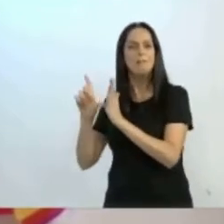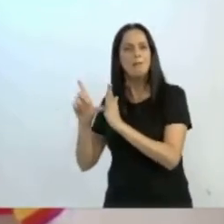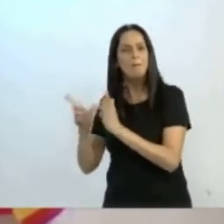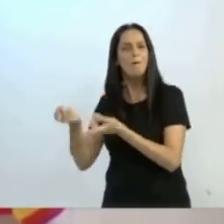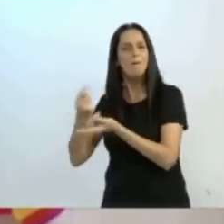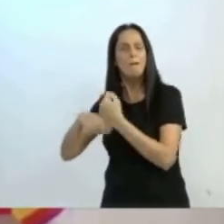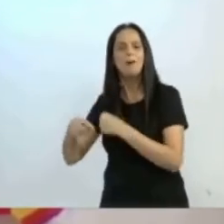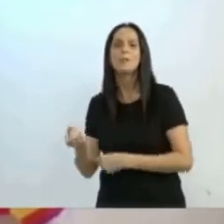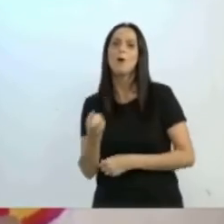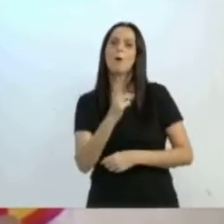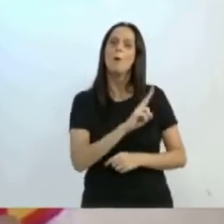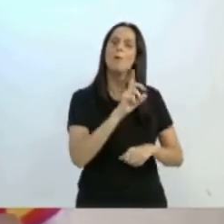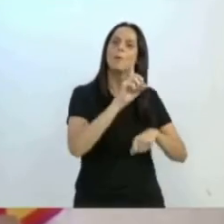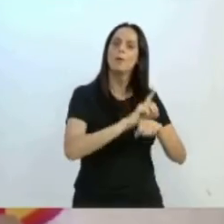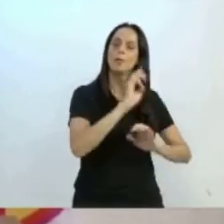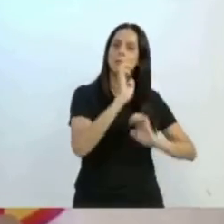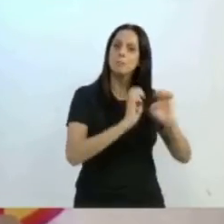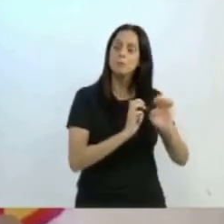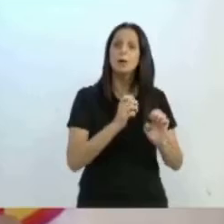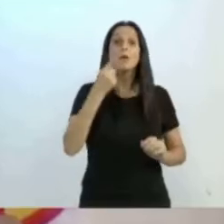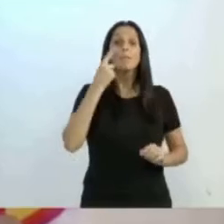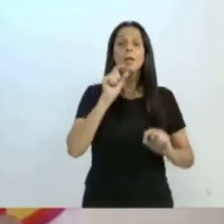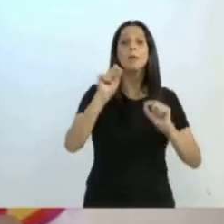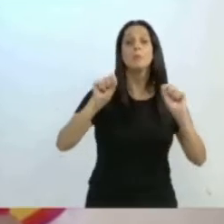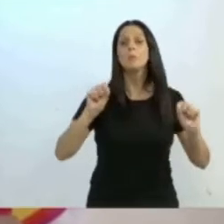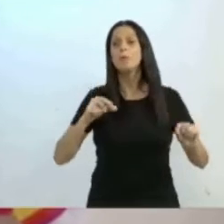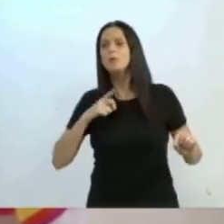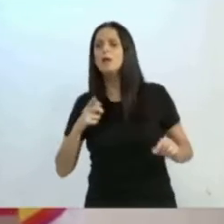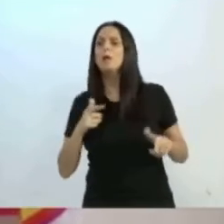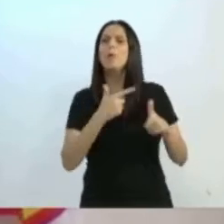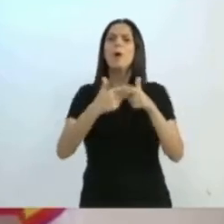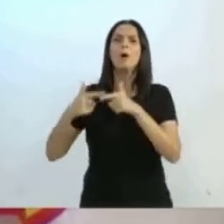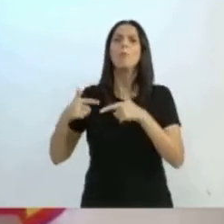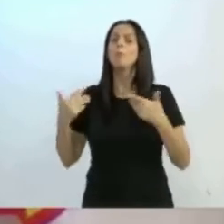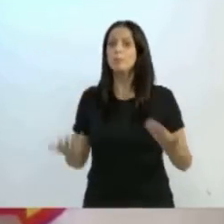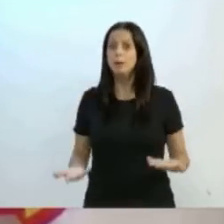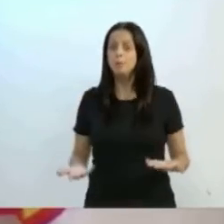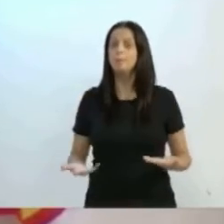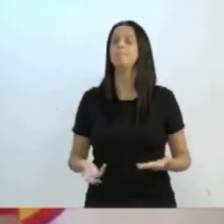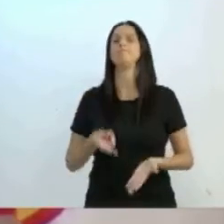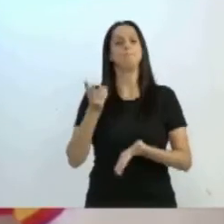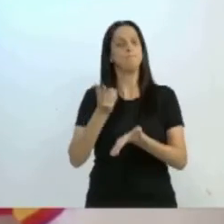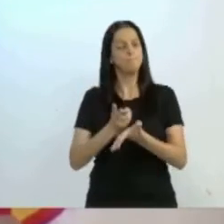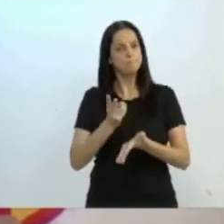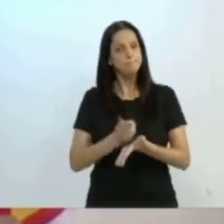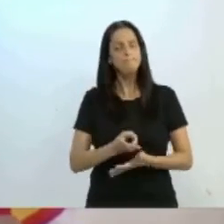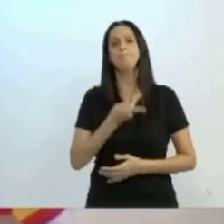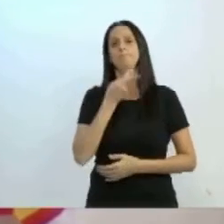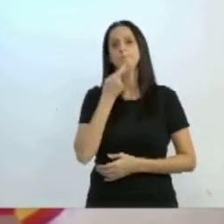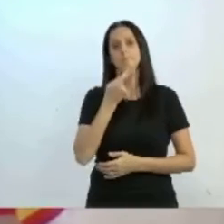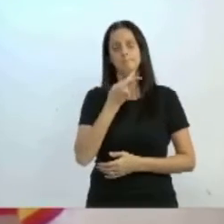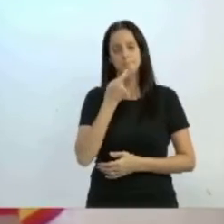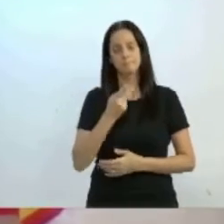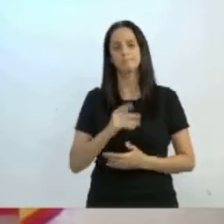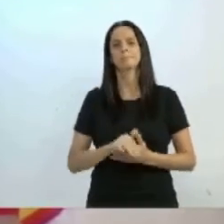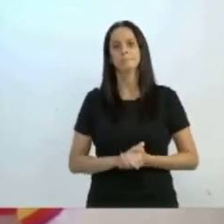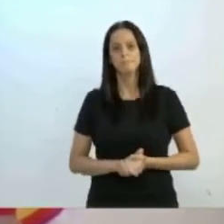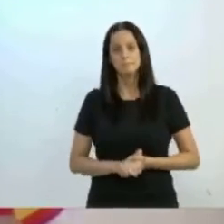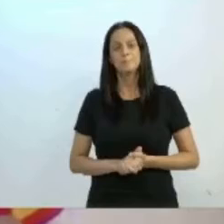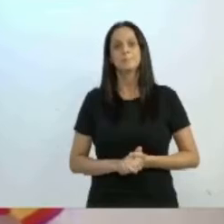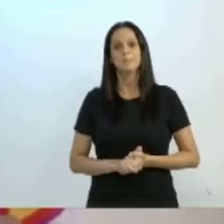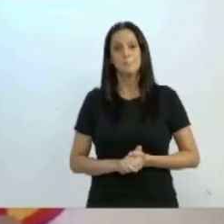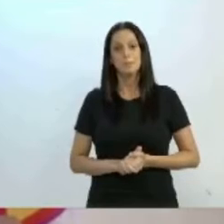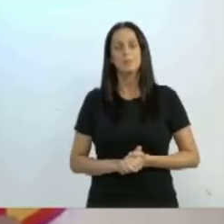senhor acaba absorvendo os problemas das nossas regiões porque acaba como eu disse sempre vou repetir aqui Vereador Marcos e inevitavelmente acaba